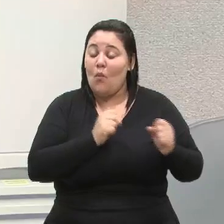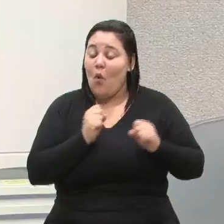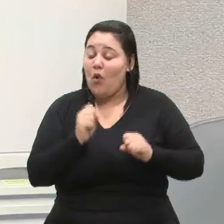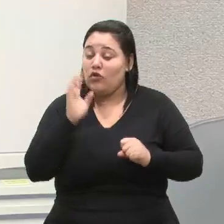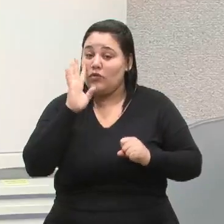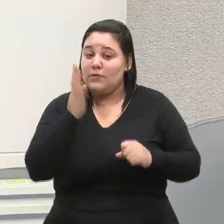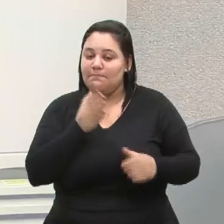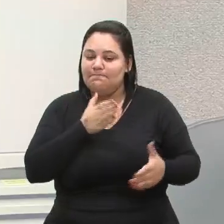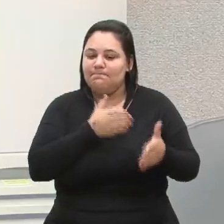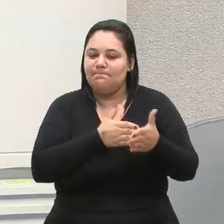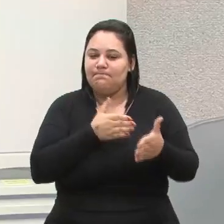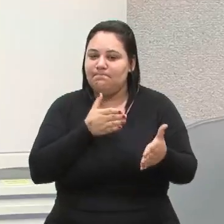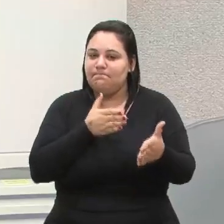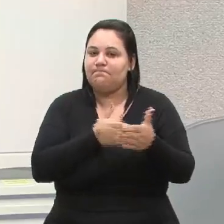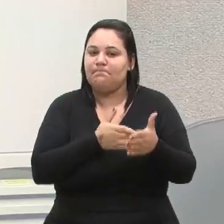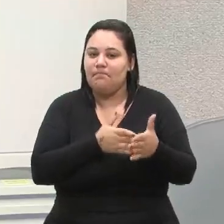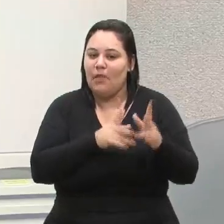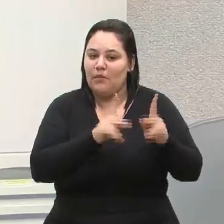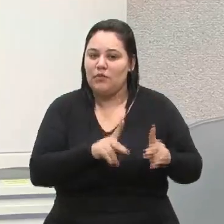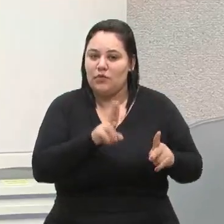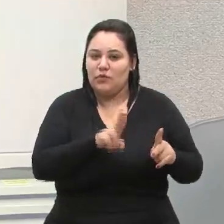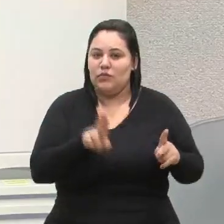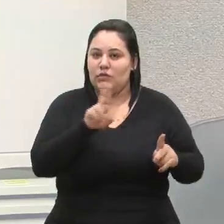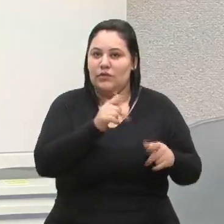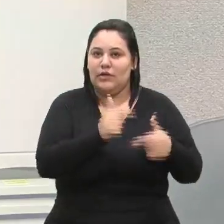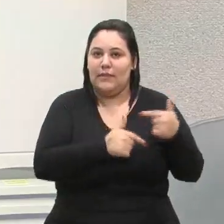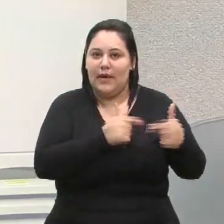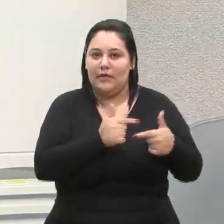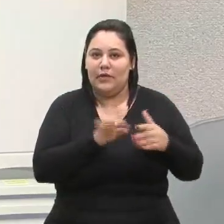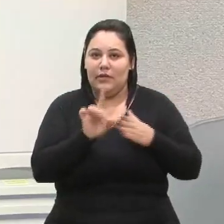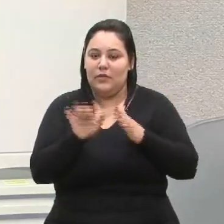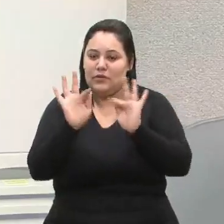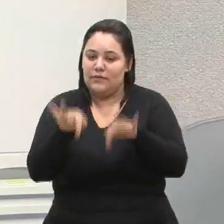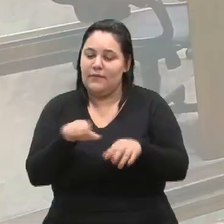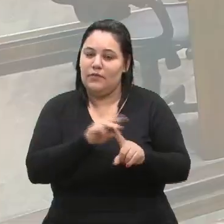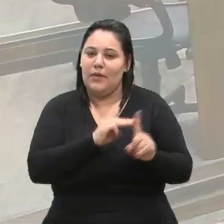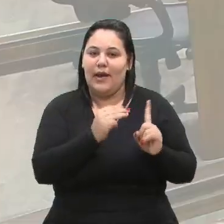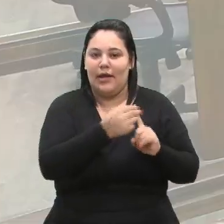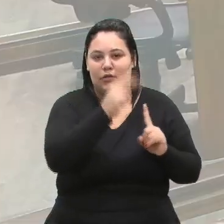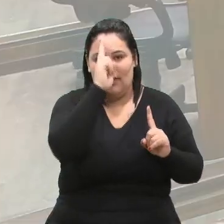as pessoas pegarem o serviço de Uber e daí acabe com o mercado. Obrigado.